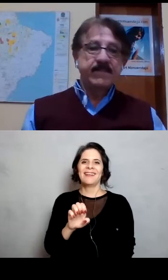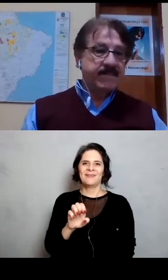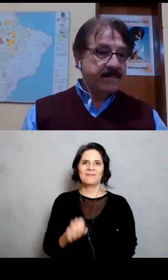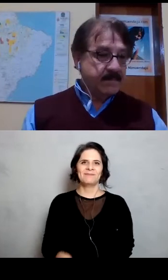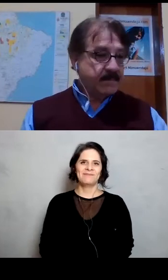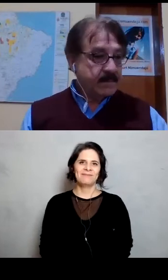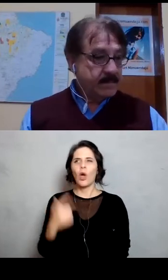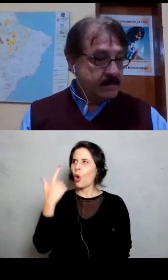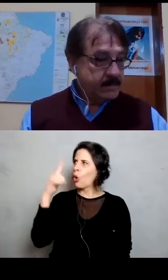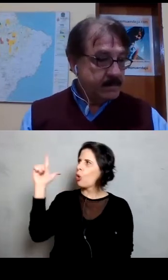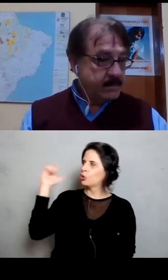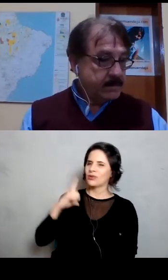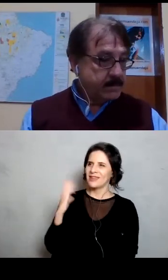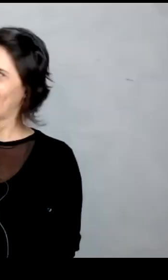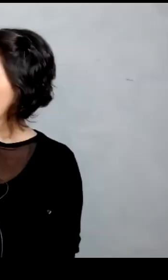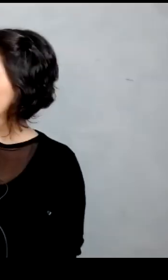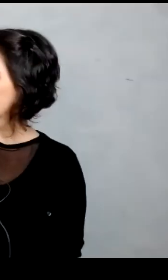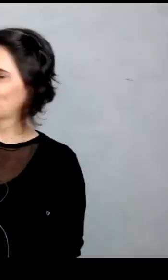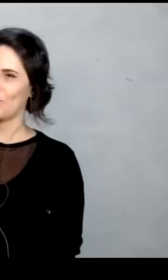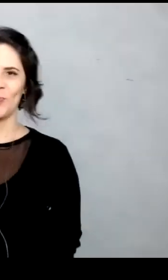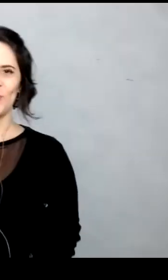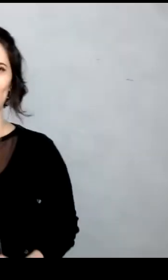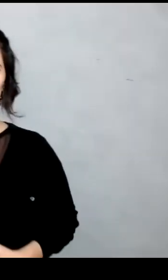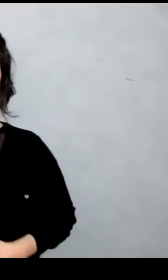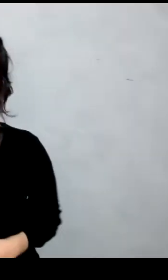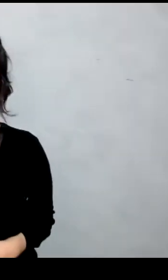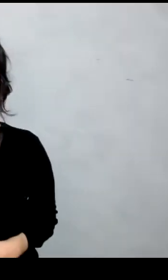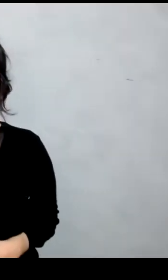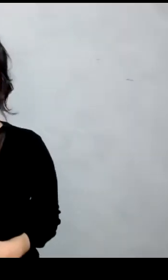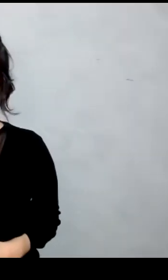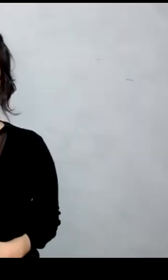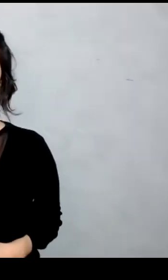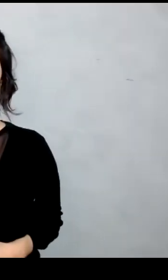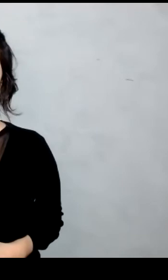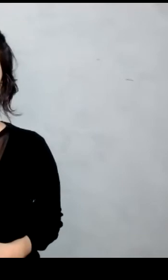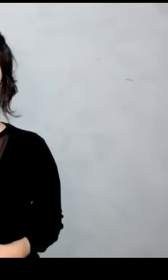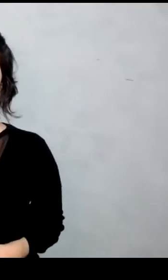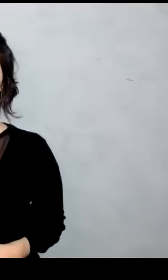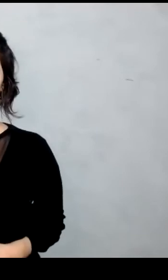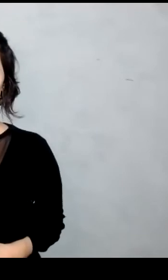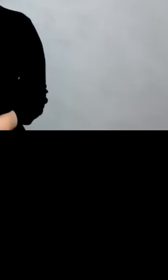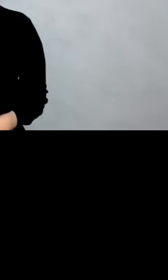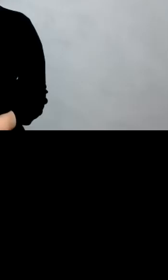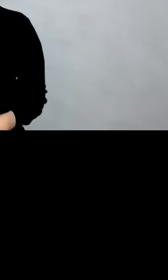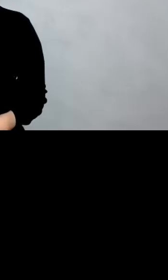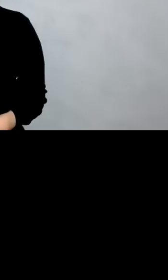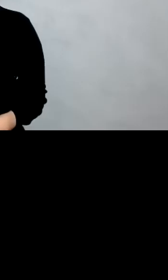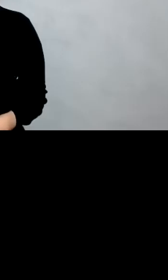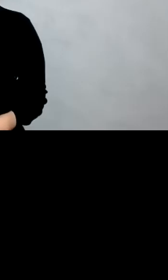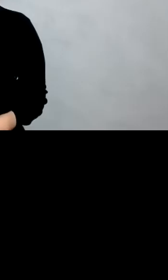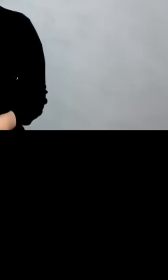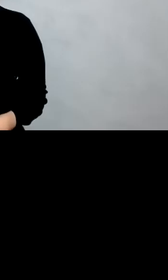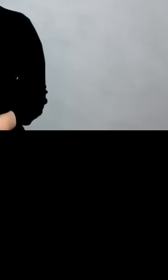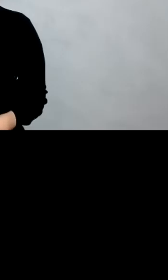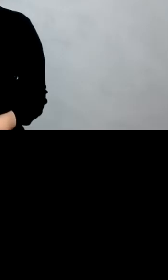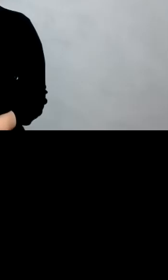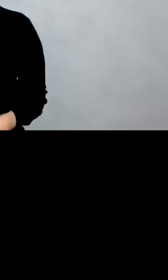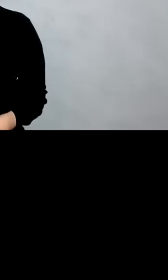eu falei antes, né? E mais um toque, por favor, Marina. E aí, dentre autores indígenas, tem muitas obras de